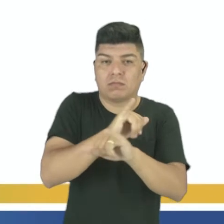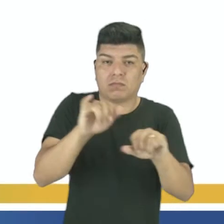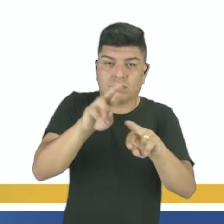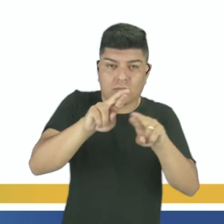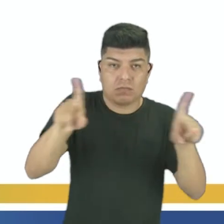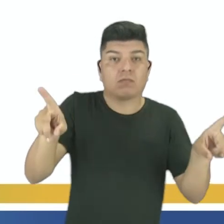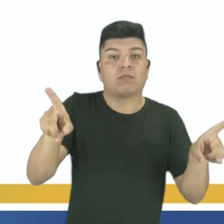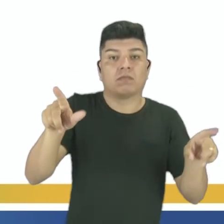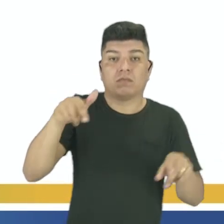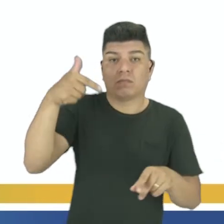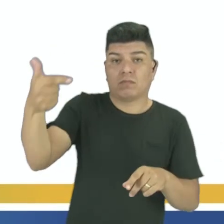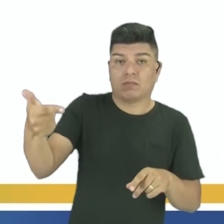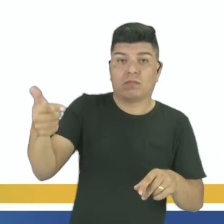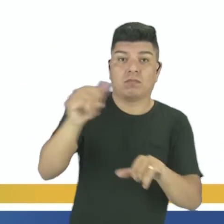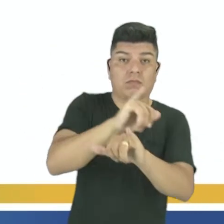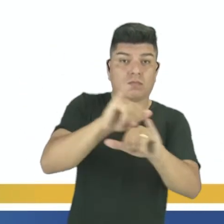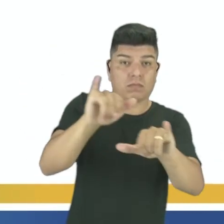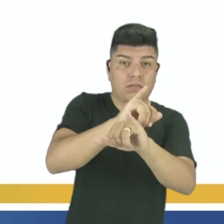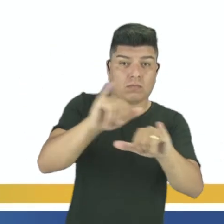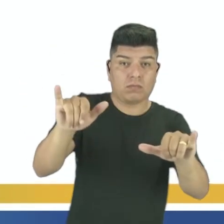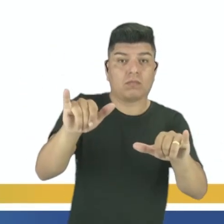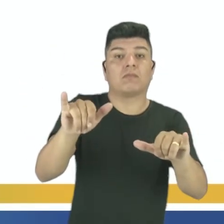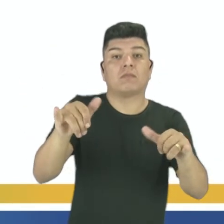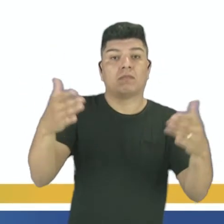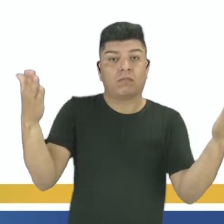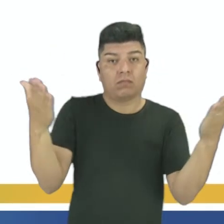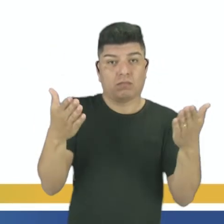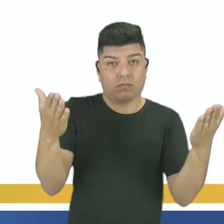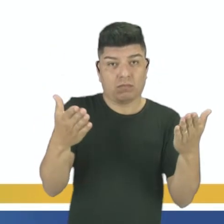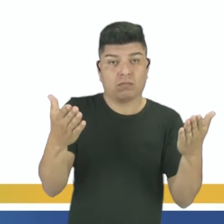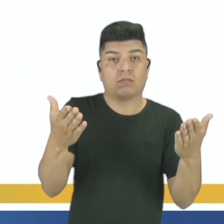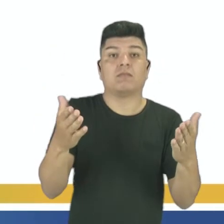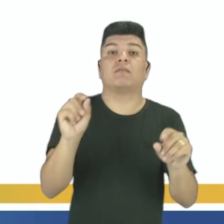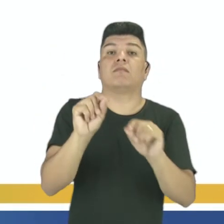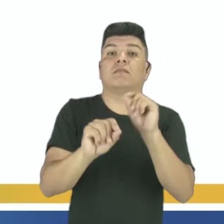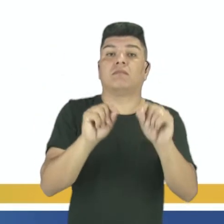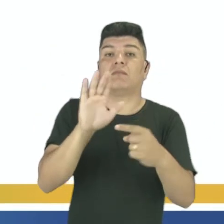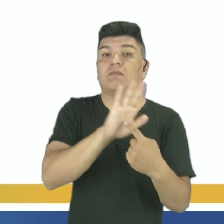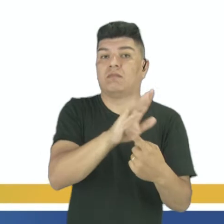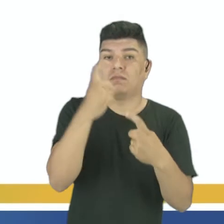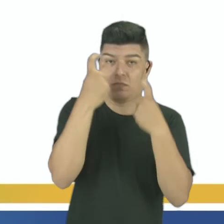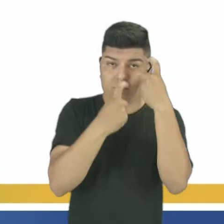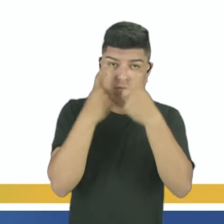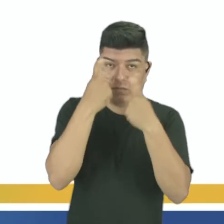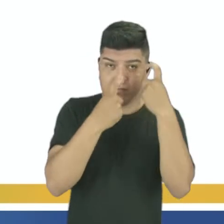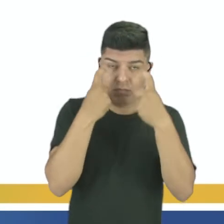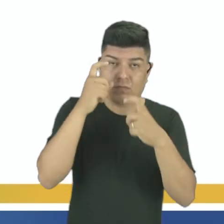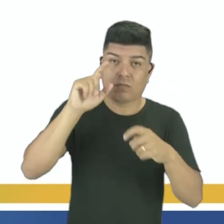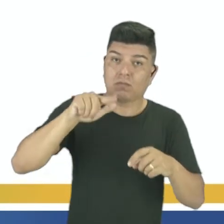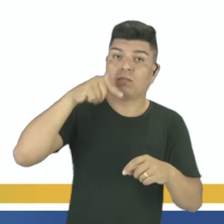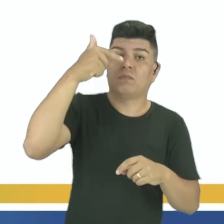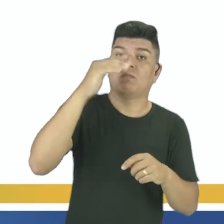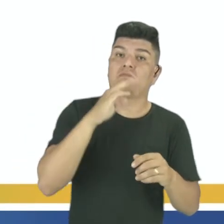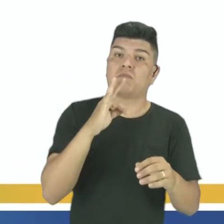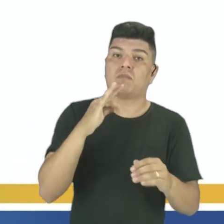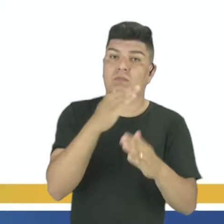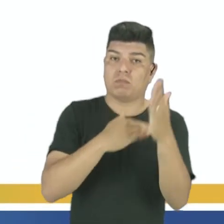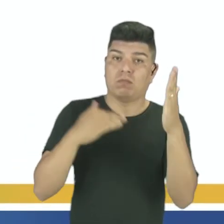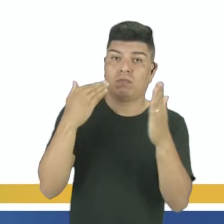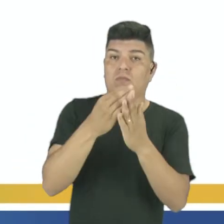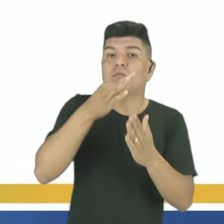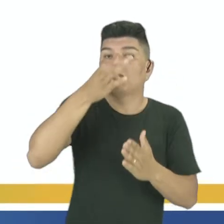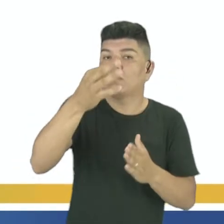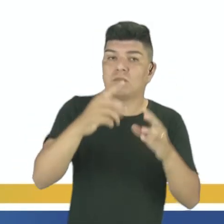diferentes daquelas veiculadas pela mídia tradicional, o que mostra a preocupação em ir além de uma única